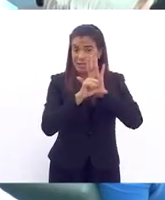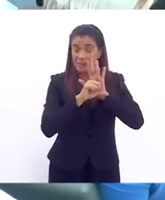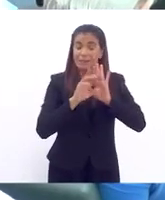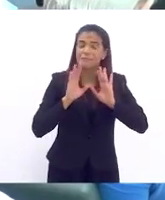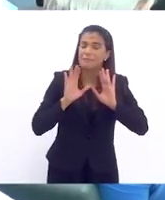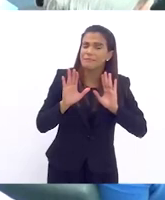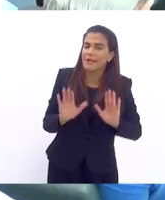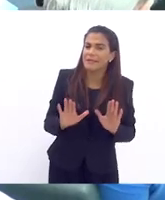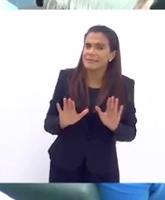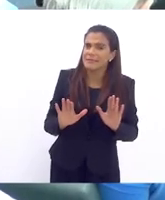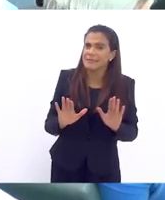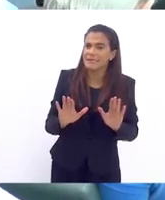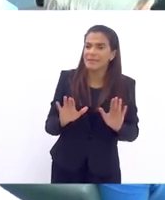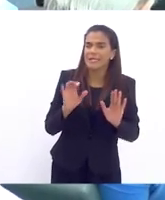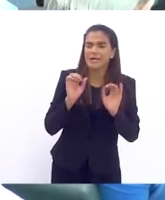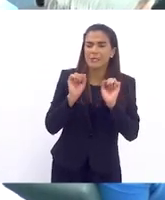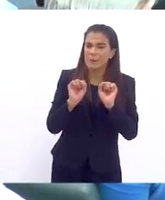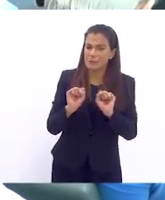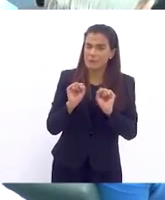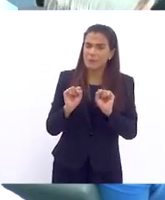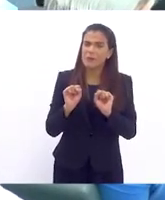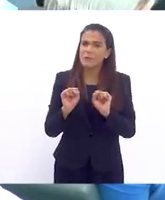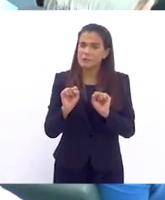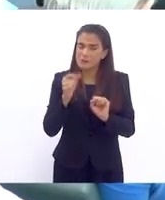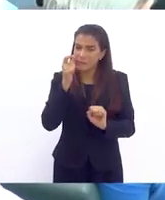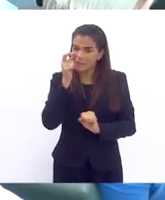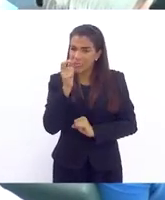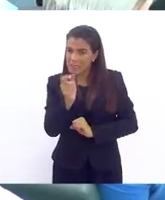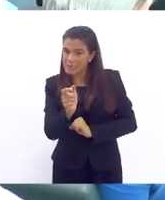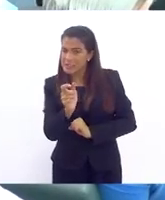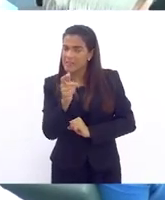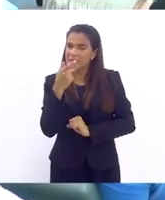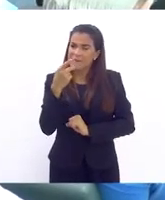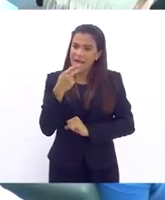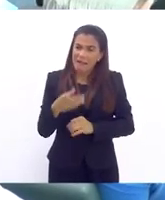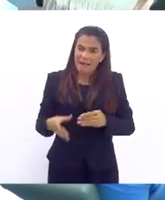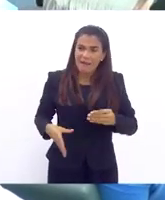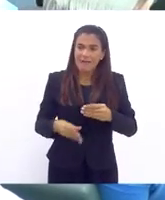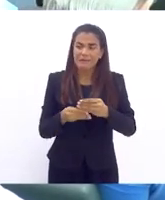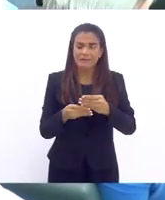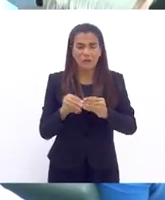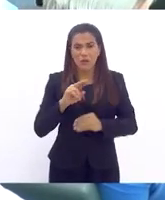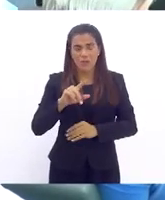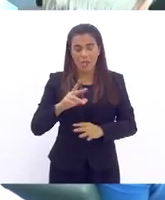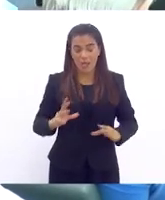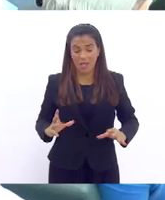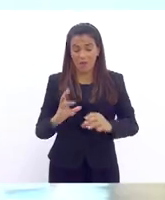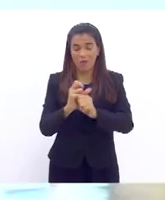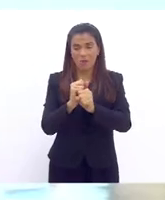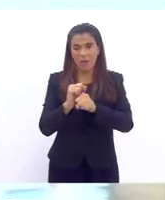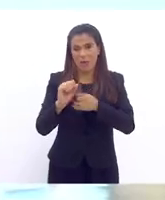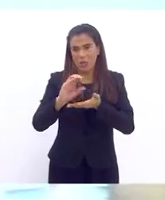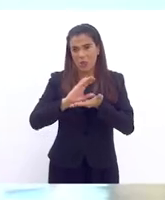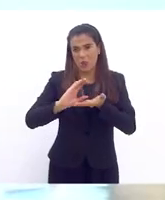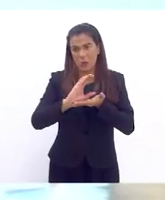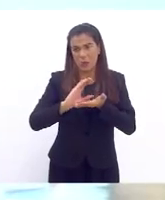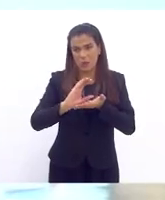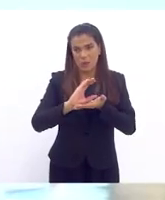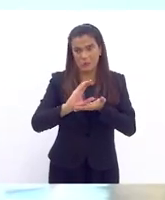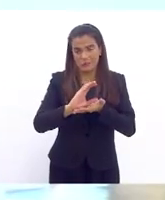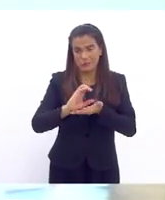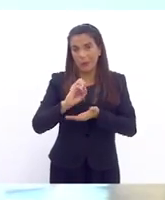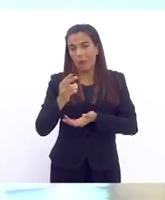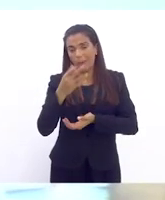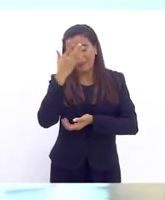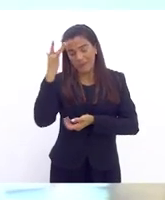com que eu posso demorar que talvez seja mais interessante não seja nem na quantidade de conselheiros ou quem de fato